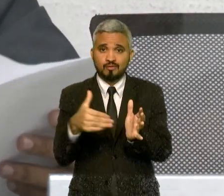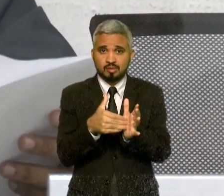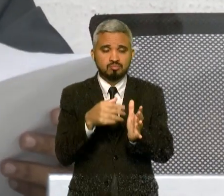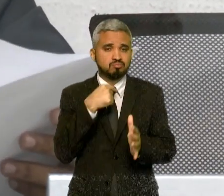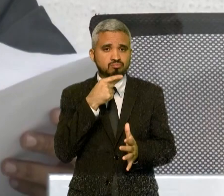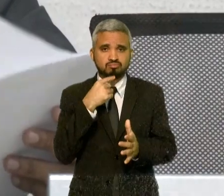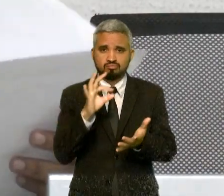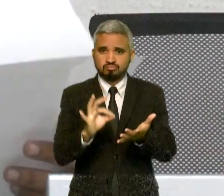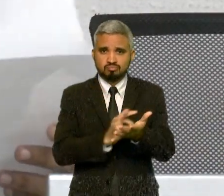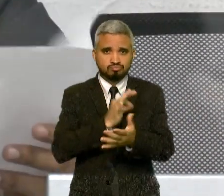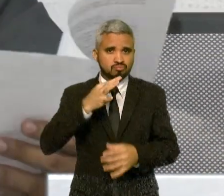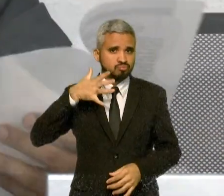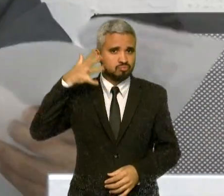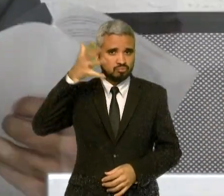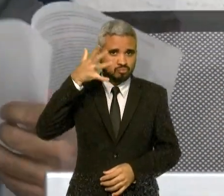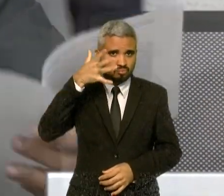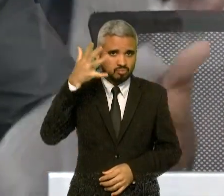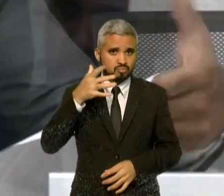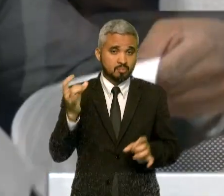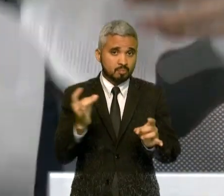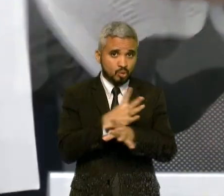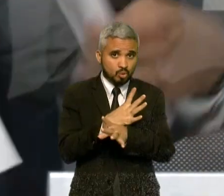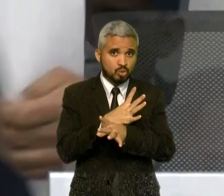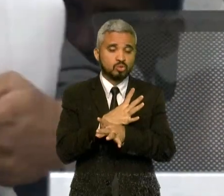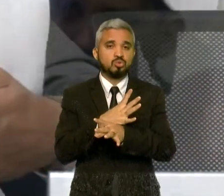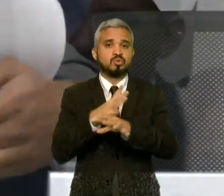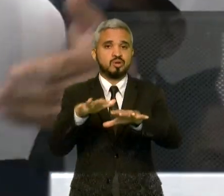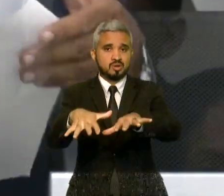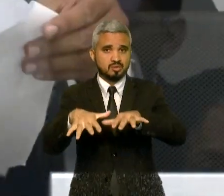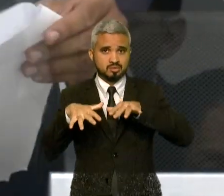a sessão foi encerrada e lavrada.